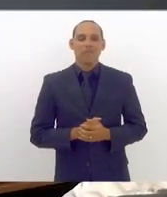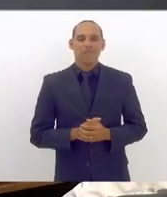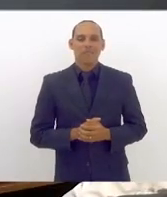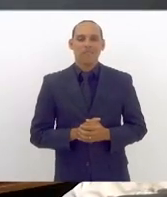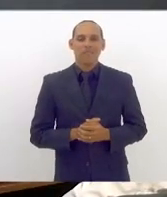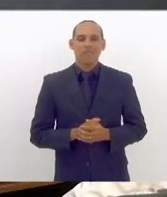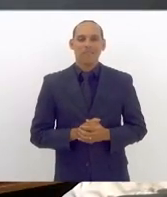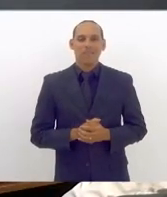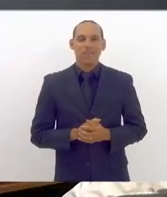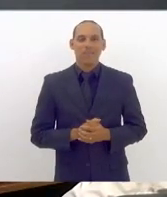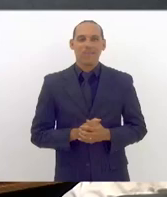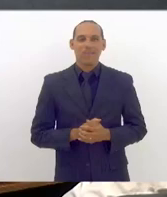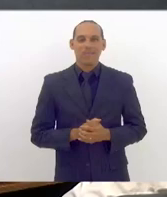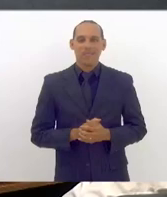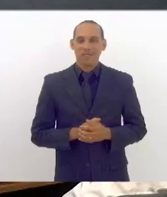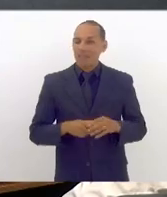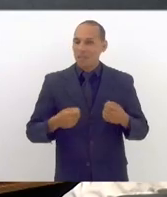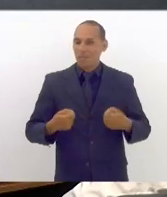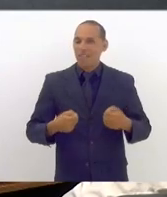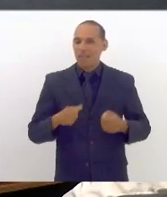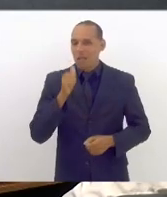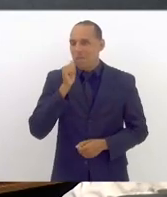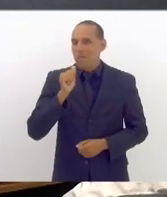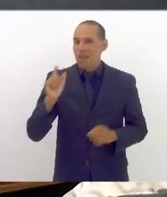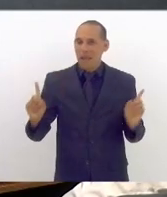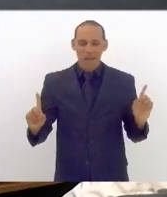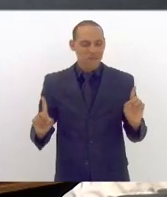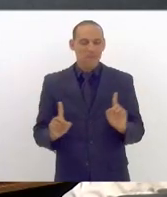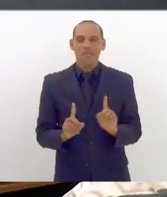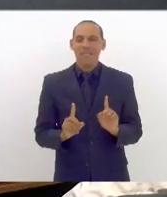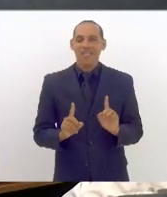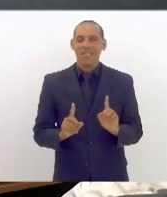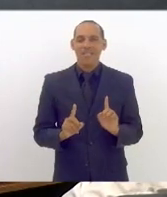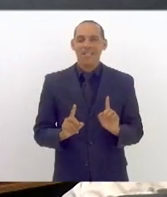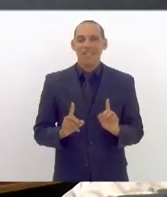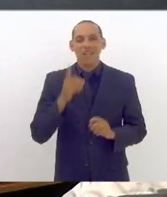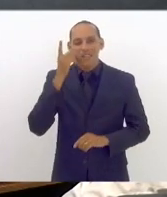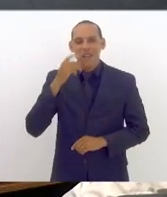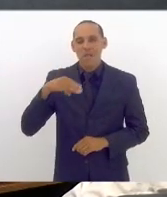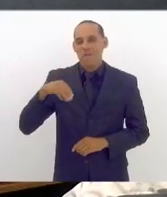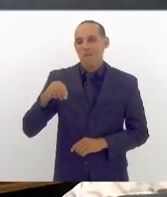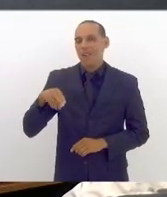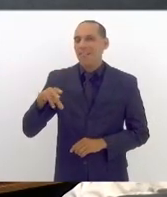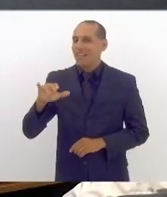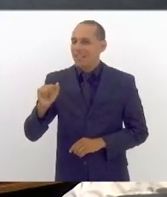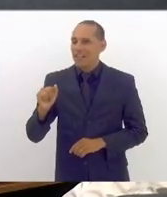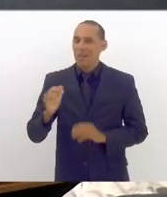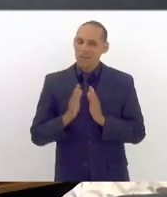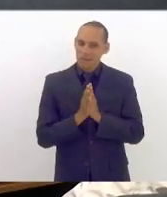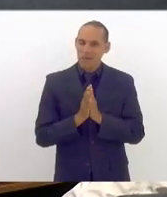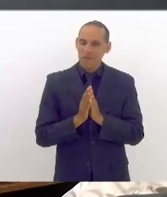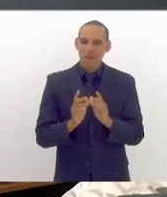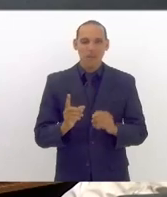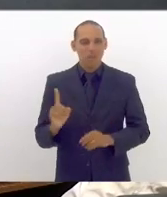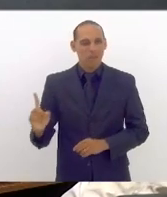mas tem que ter uma presença feminina nessa mesa aqui deputada Mônica Francisco por favor aqui conosco